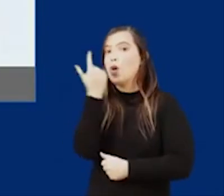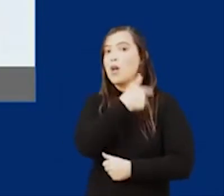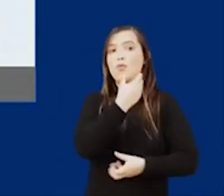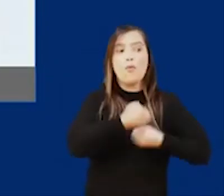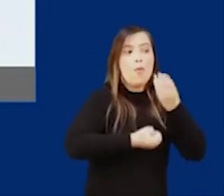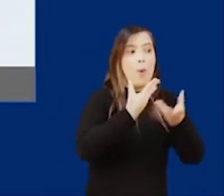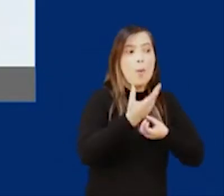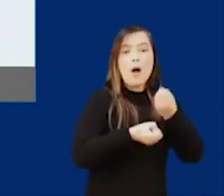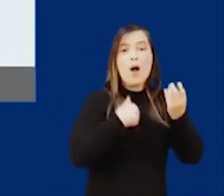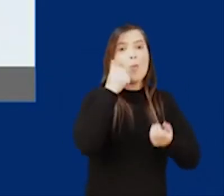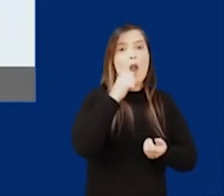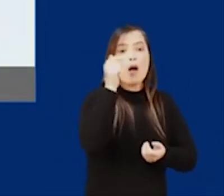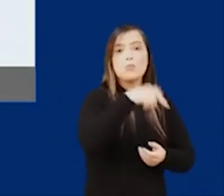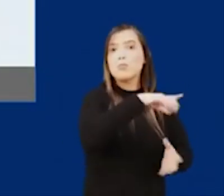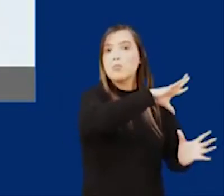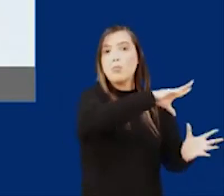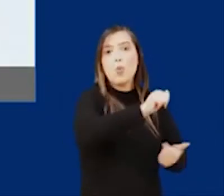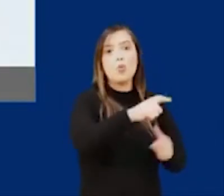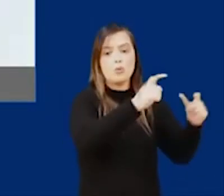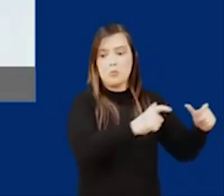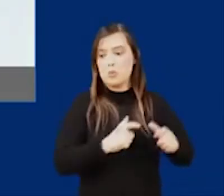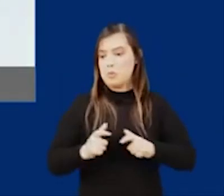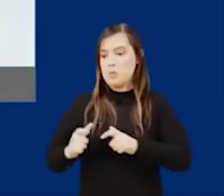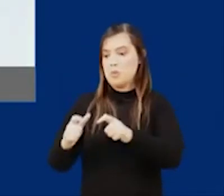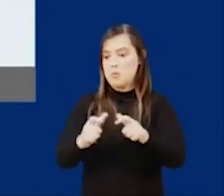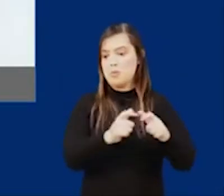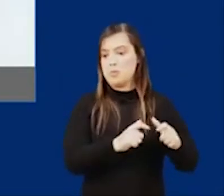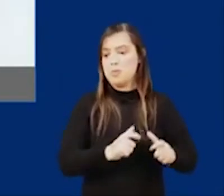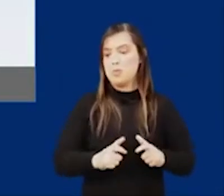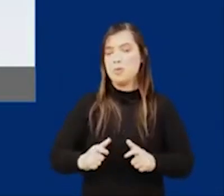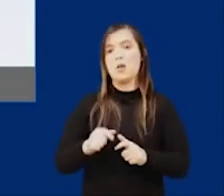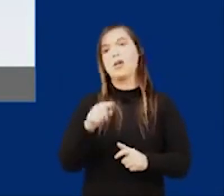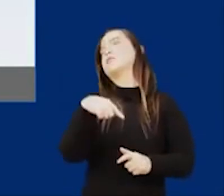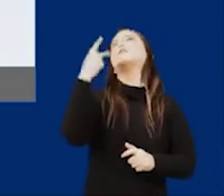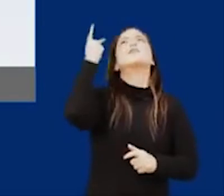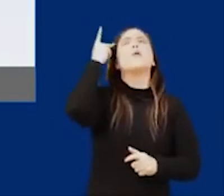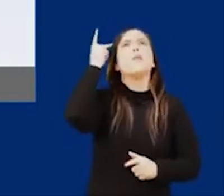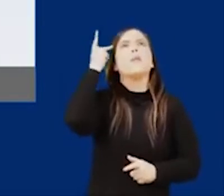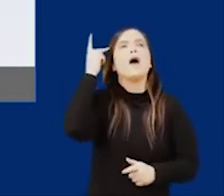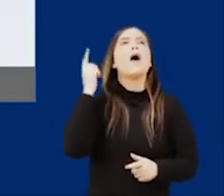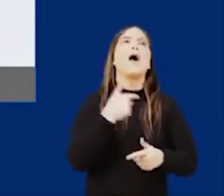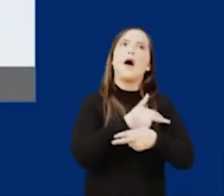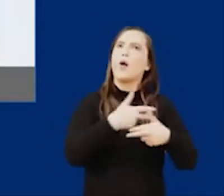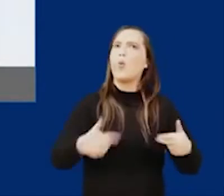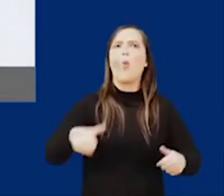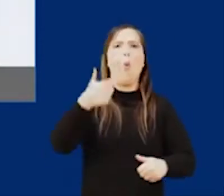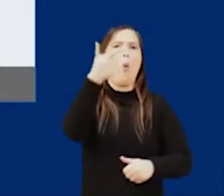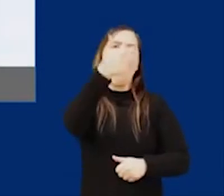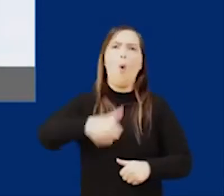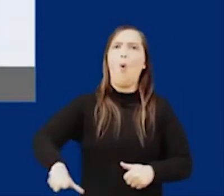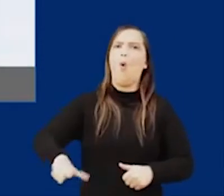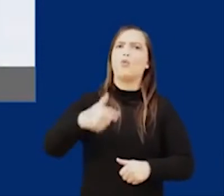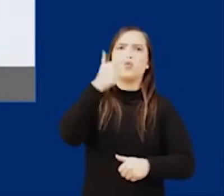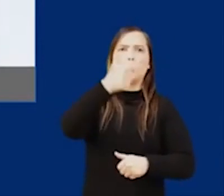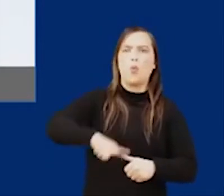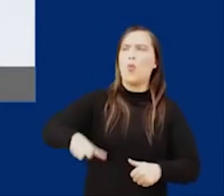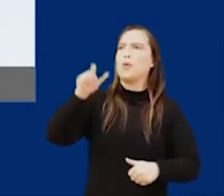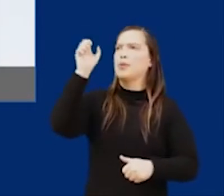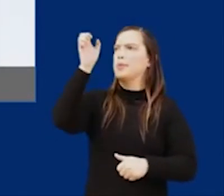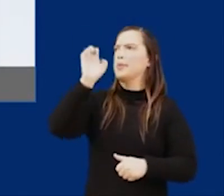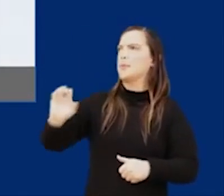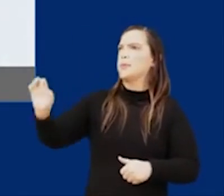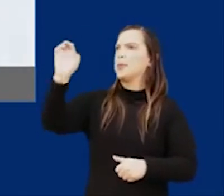no mundo. E isso em todo lugar. E a gente está falando de São Paulo, a gente está falando de outros estados, e a gente também está falando de